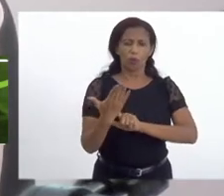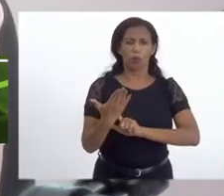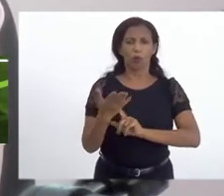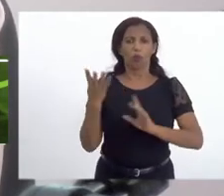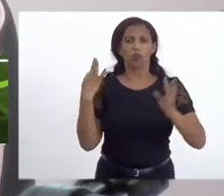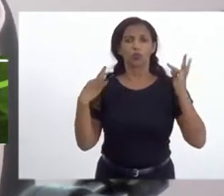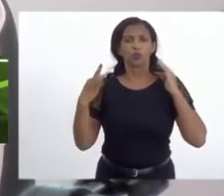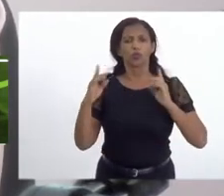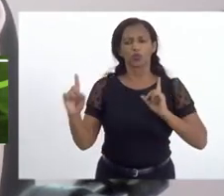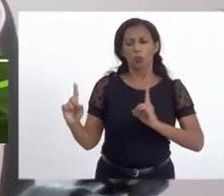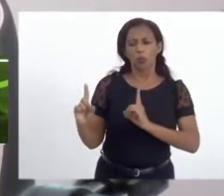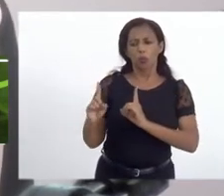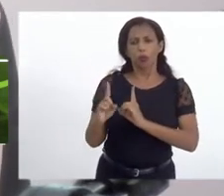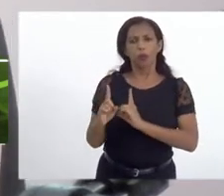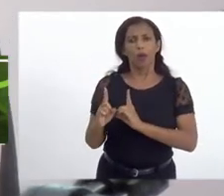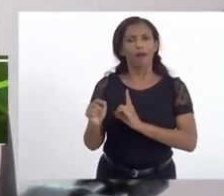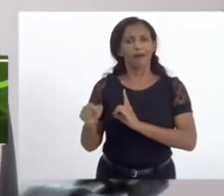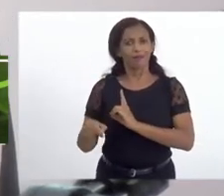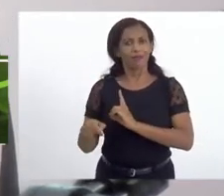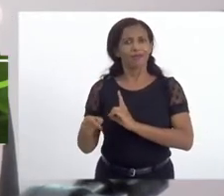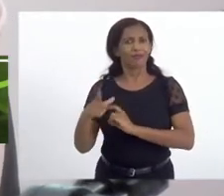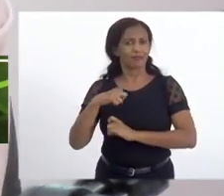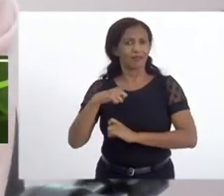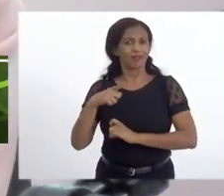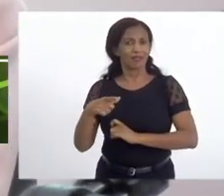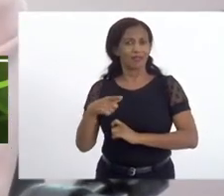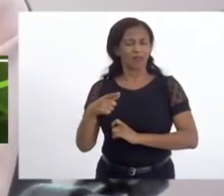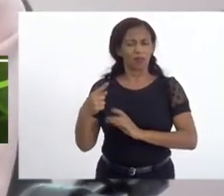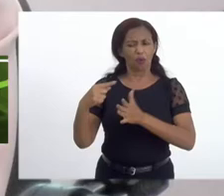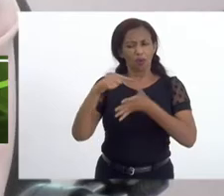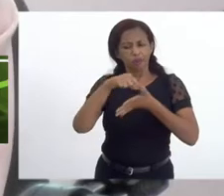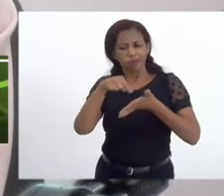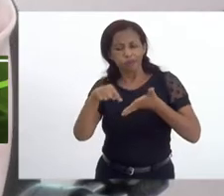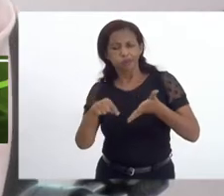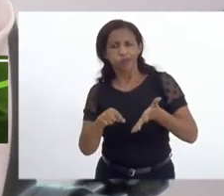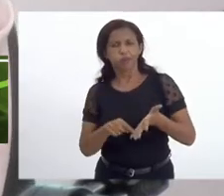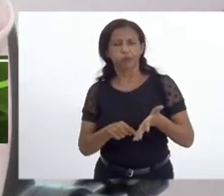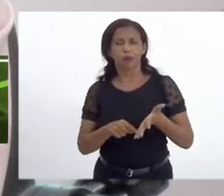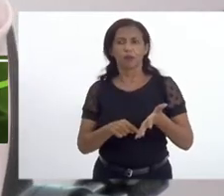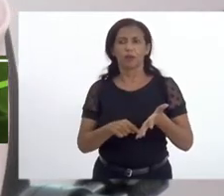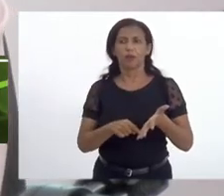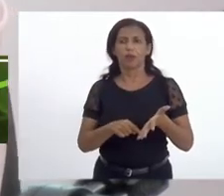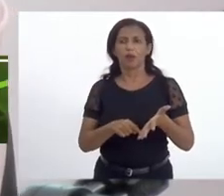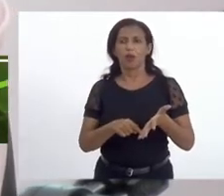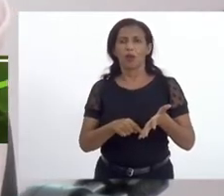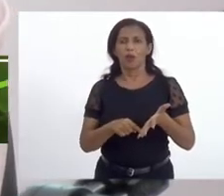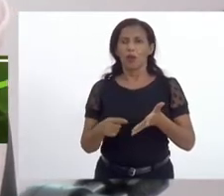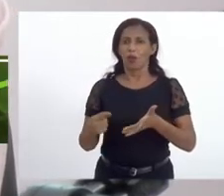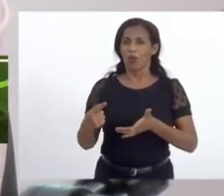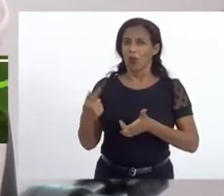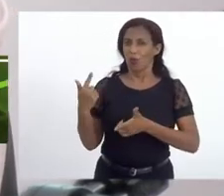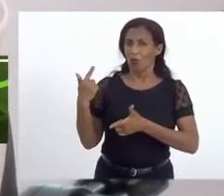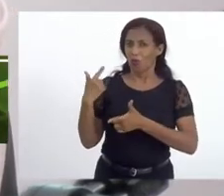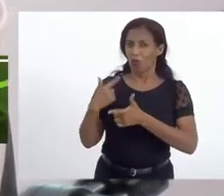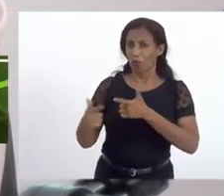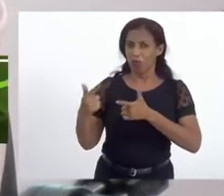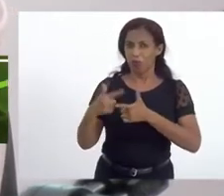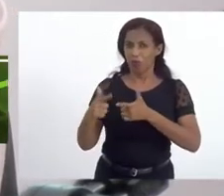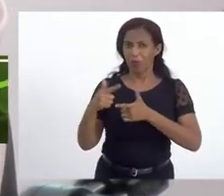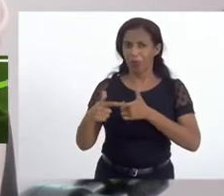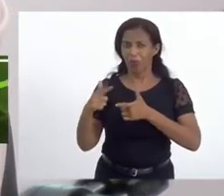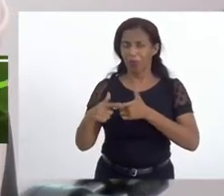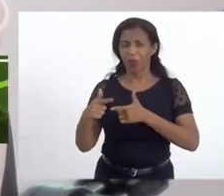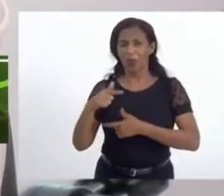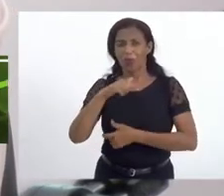de proximidade. Não é? E foi pontuado o mau estado de conservação das